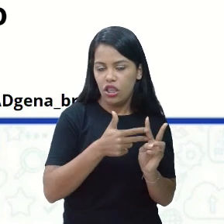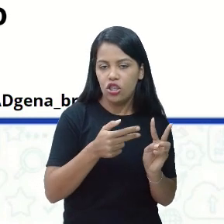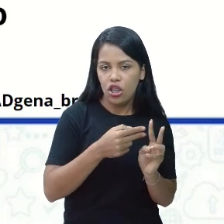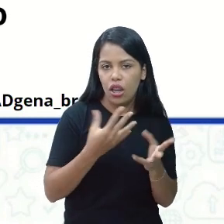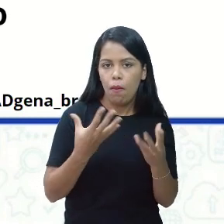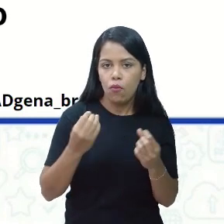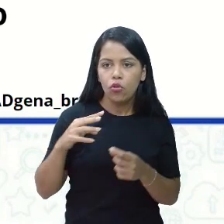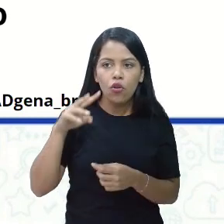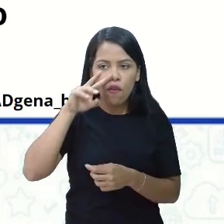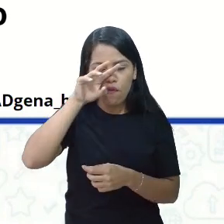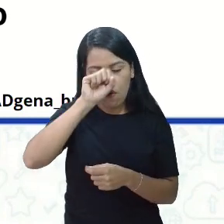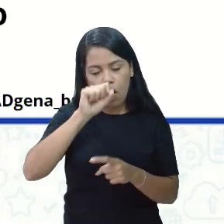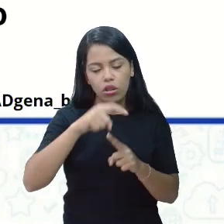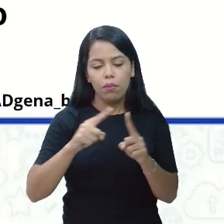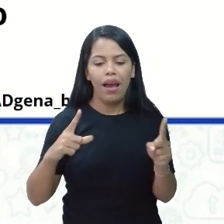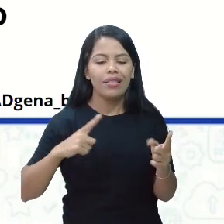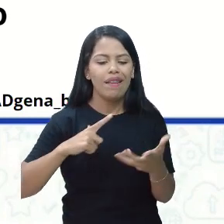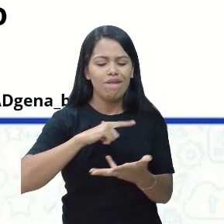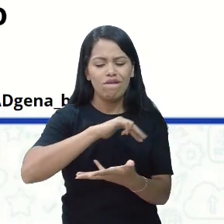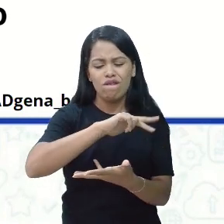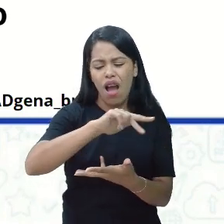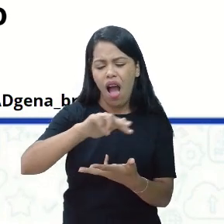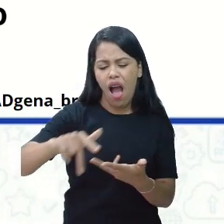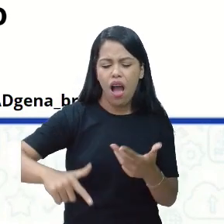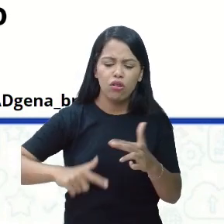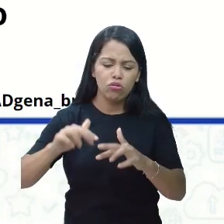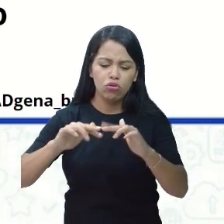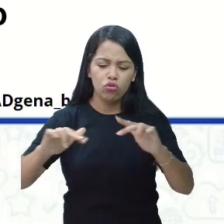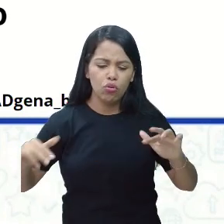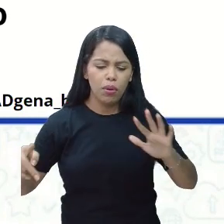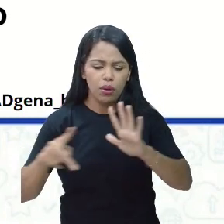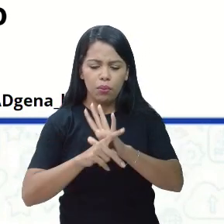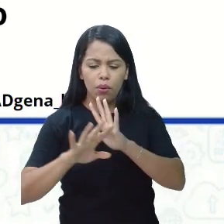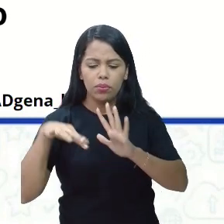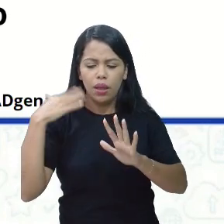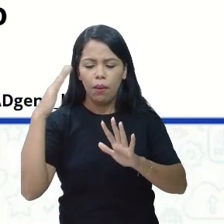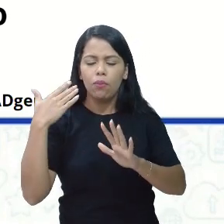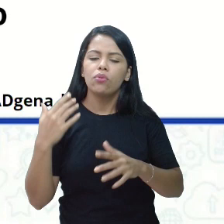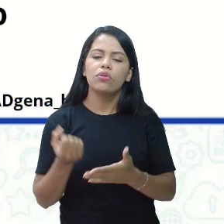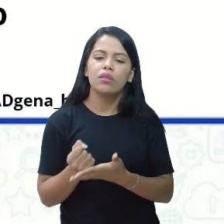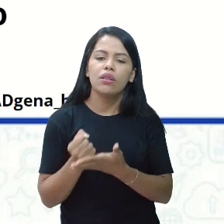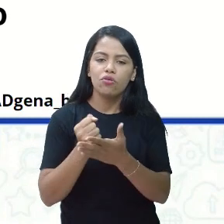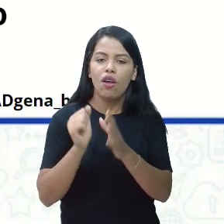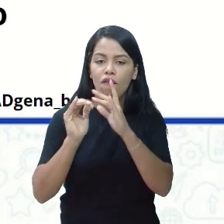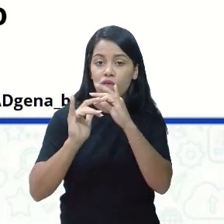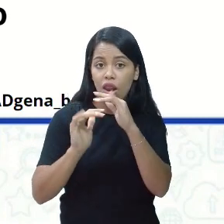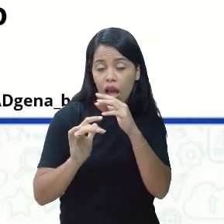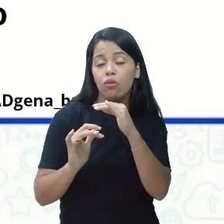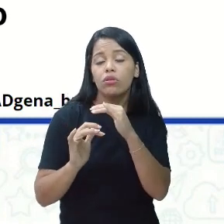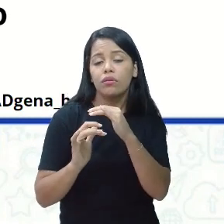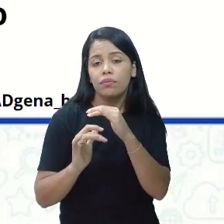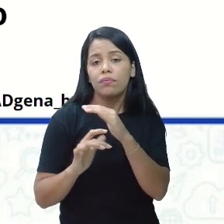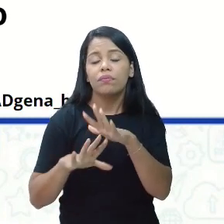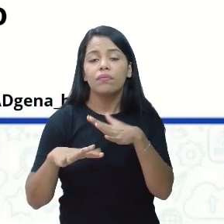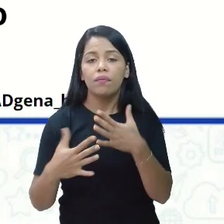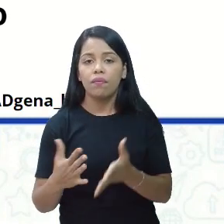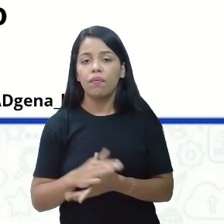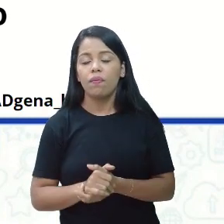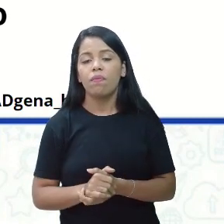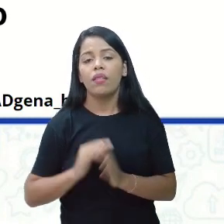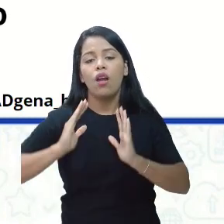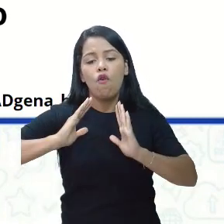mas existe uma boa variedade de instrumentos percussivos, de apoio e flautas. Os instrumentos, eles são mais um apoio mesmo, porque